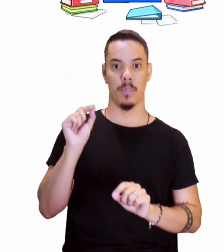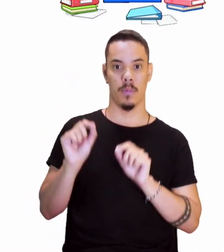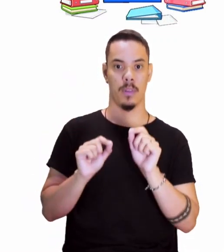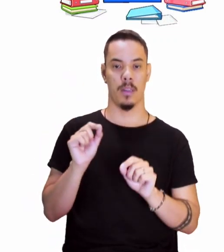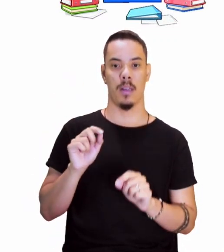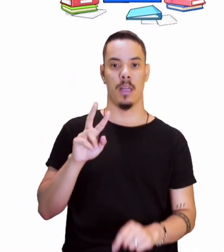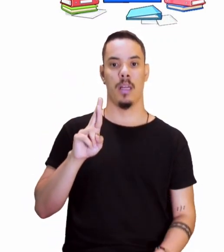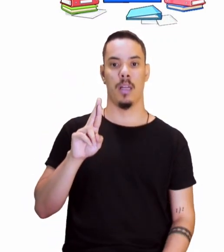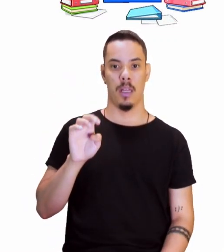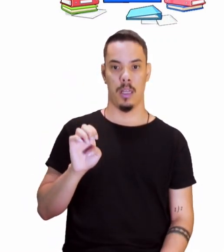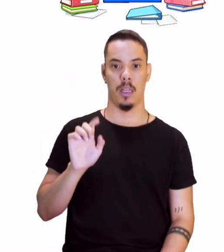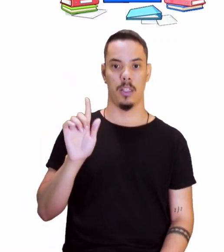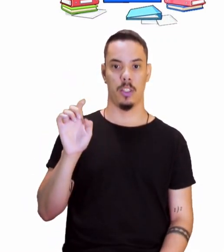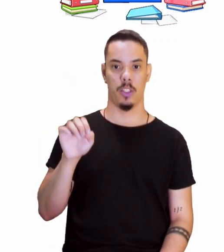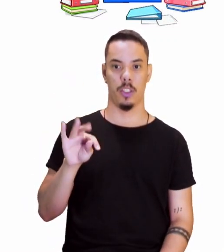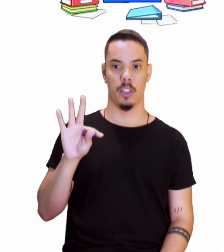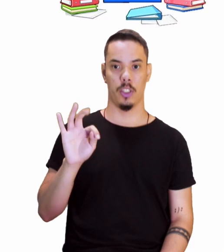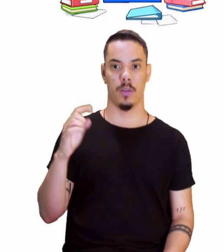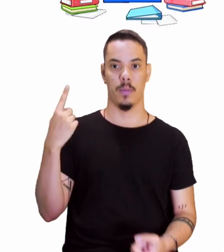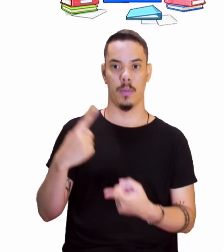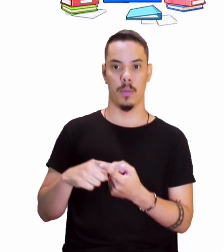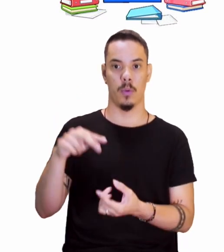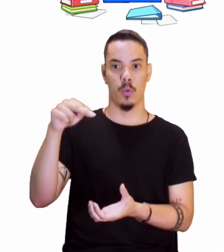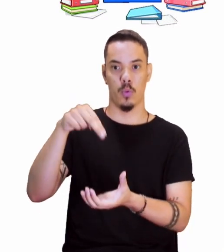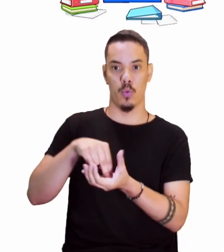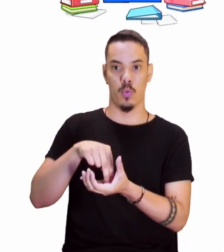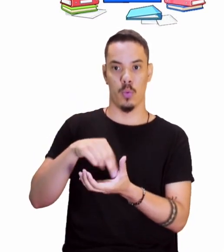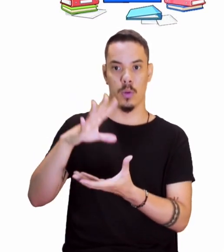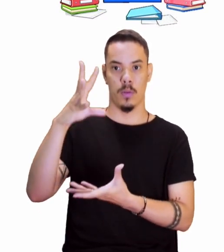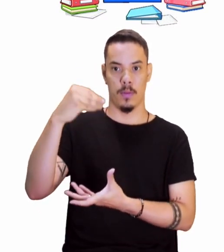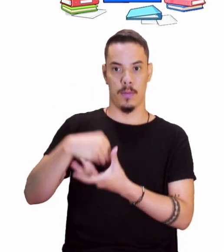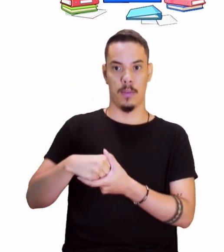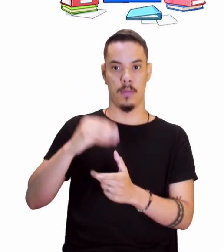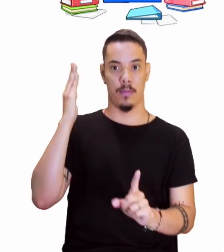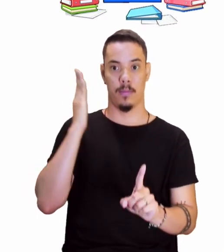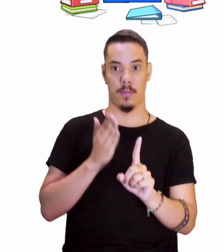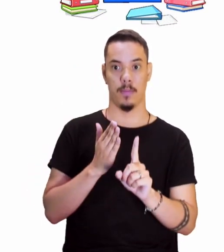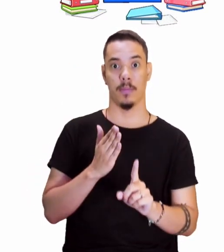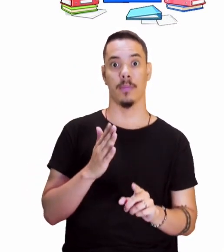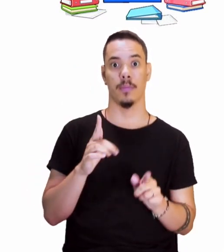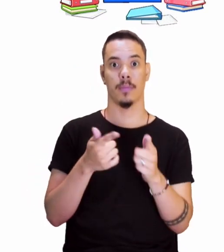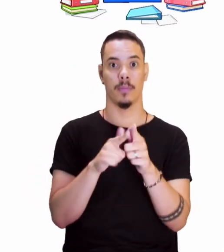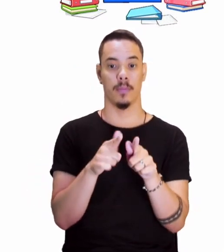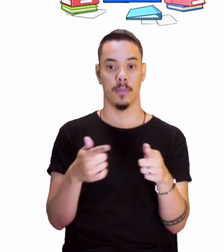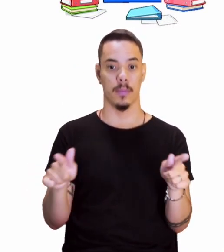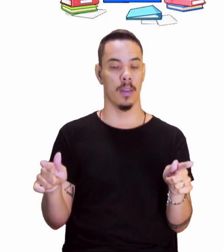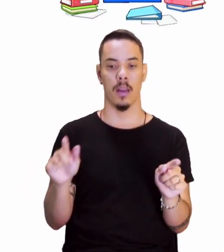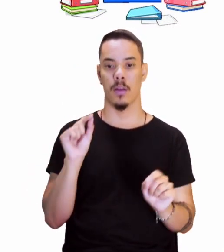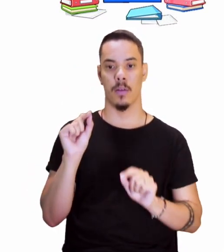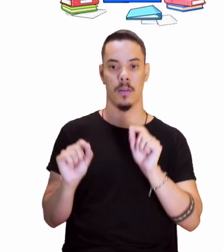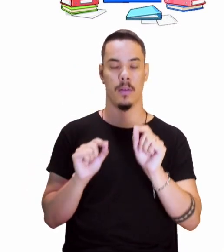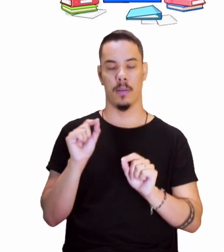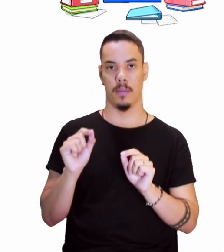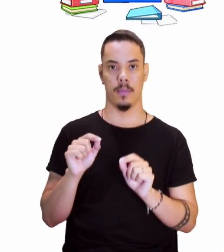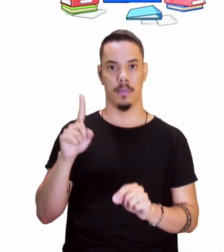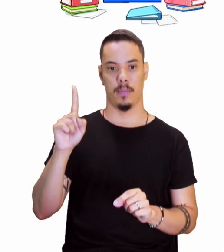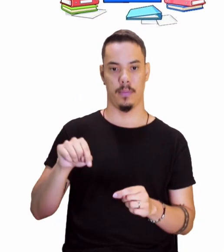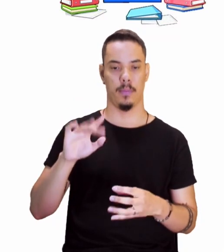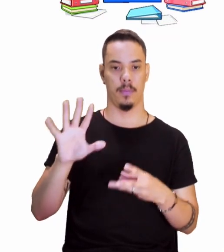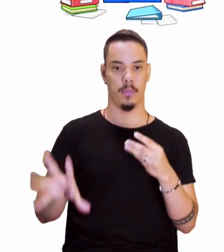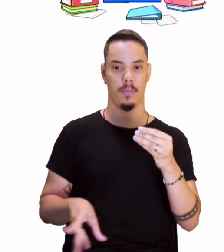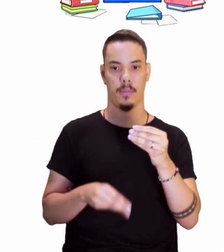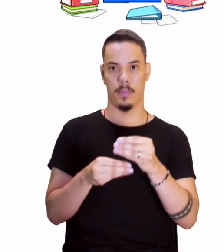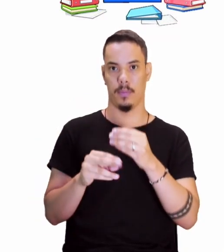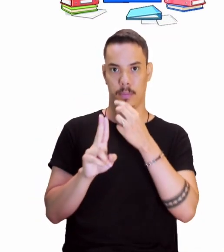regente, porque ele é o núcleo do objeto direto, que é o nome. E de gramática vai ser o quê? O